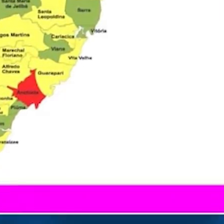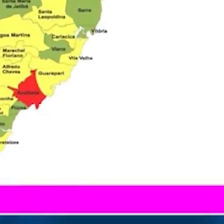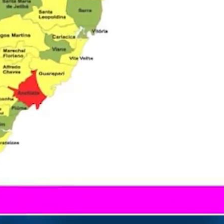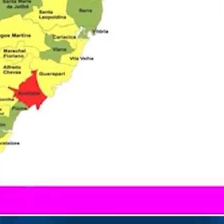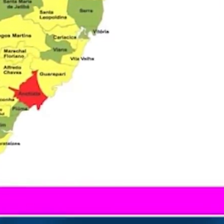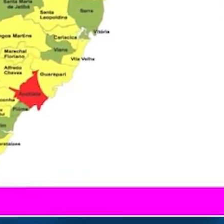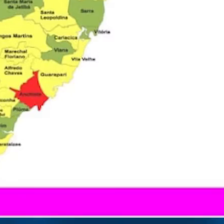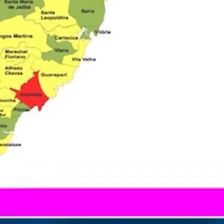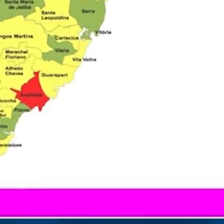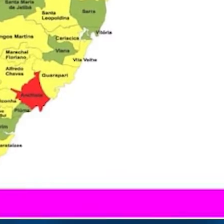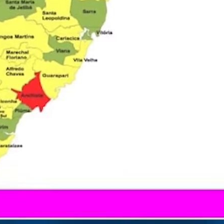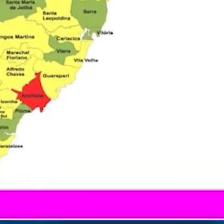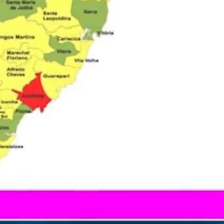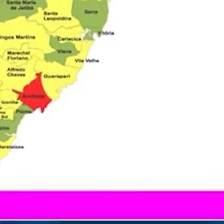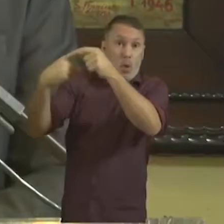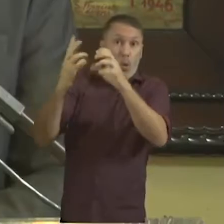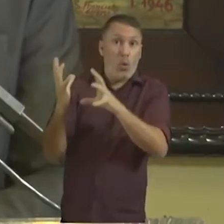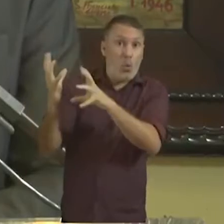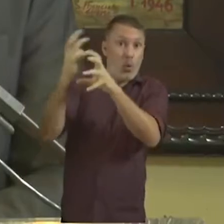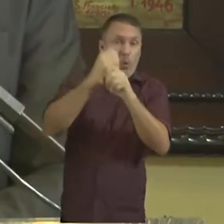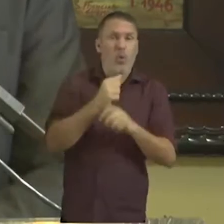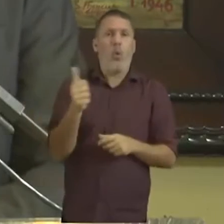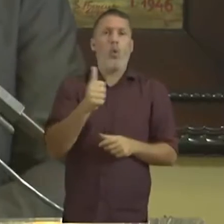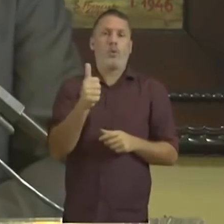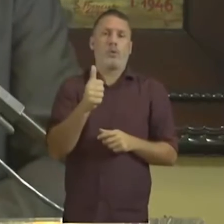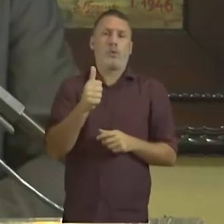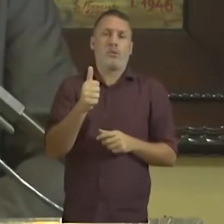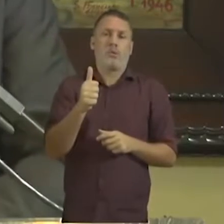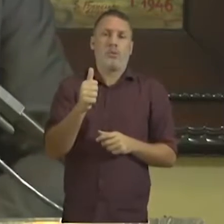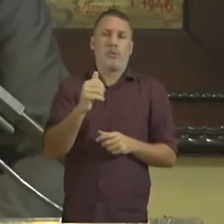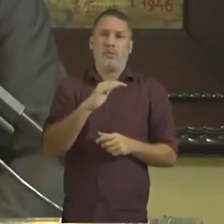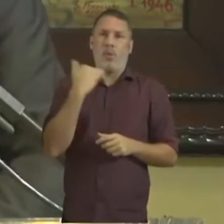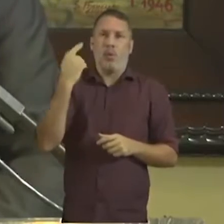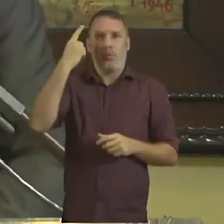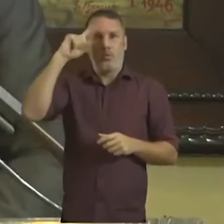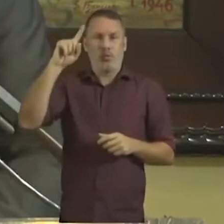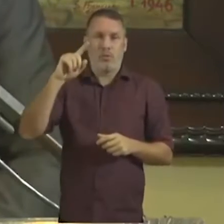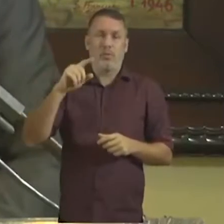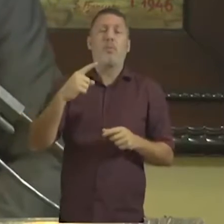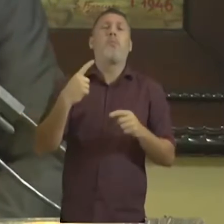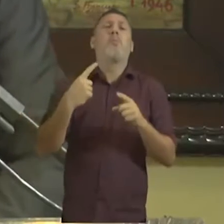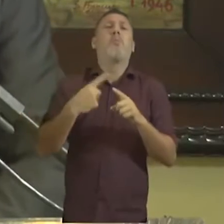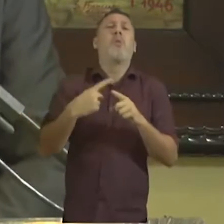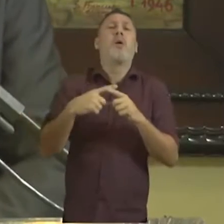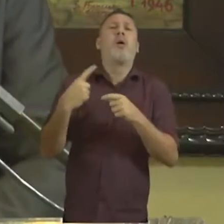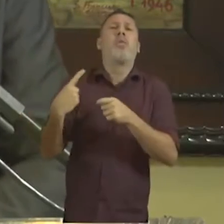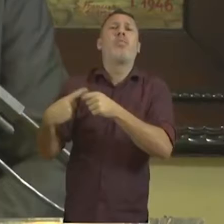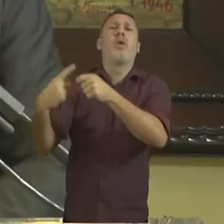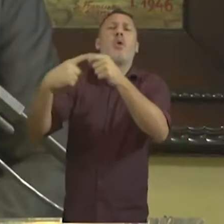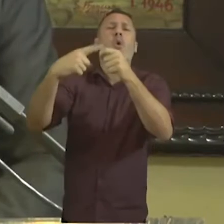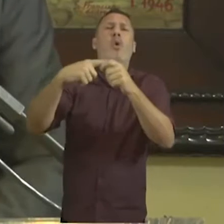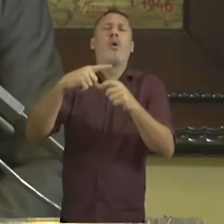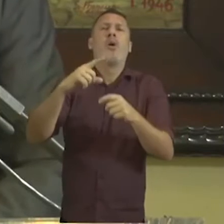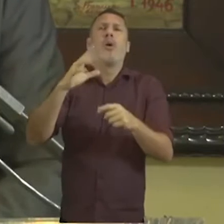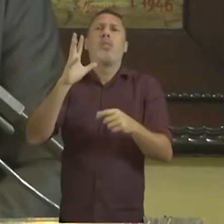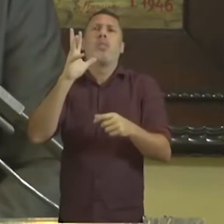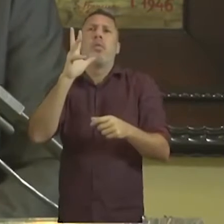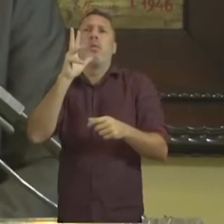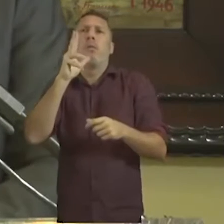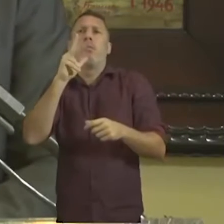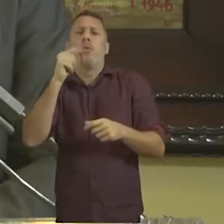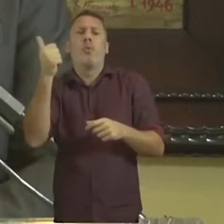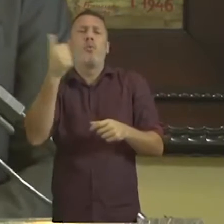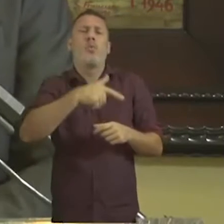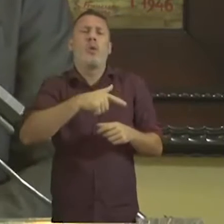queda de casos no interior é mais lenta a pedra no interior ela é mais lenta do que na Grande Vitória ainda nós